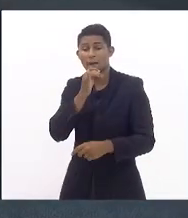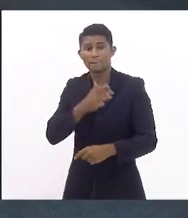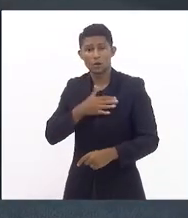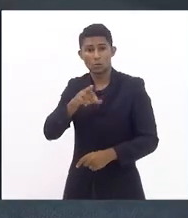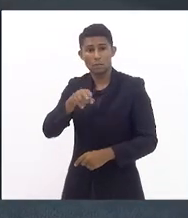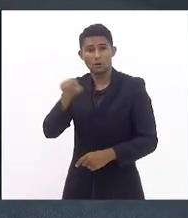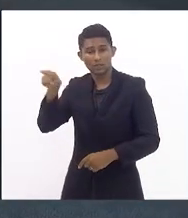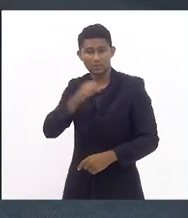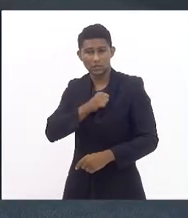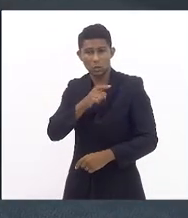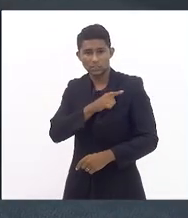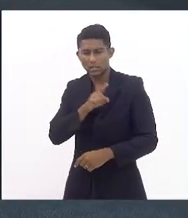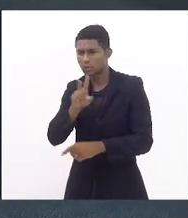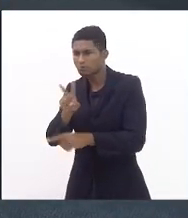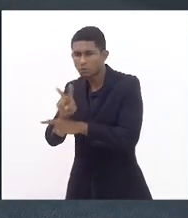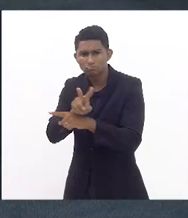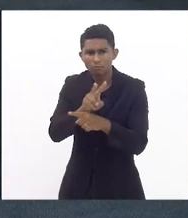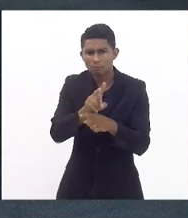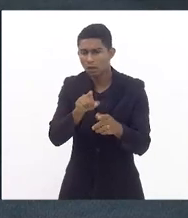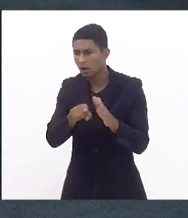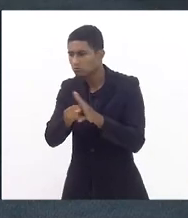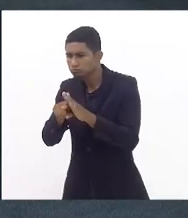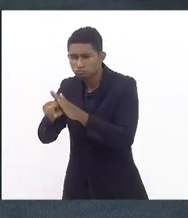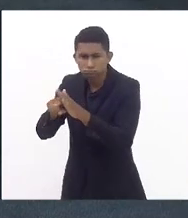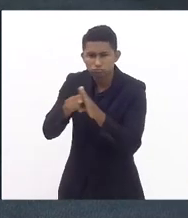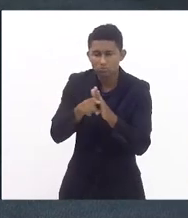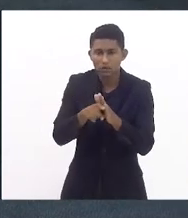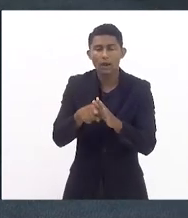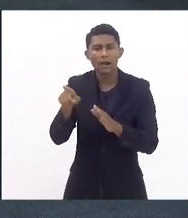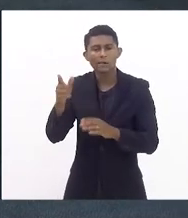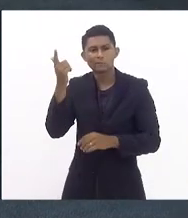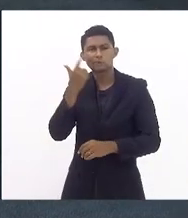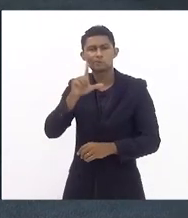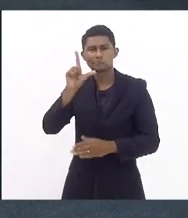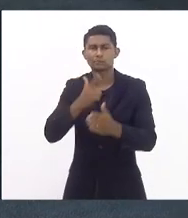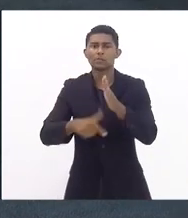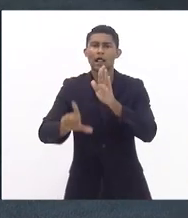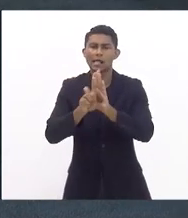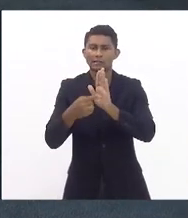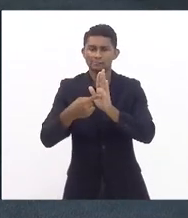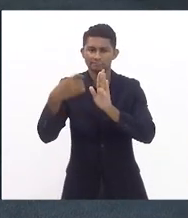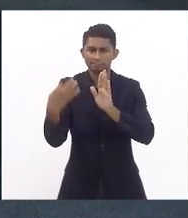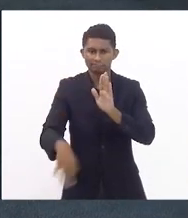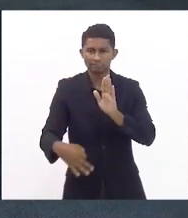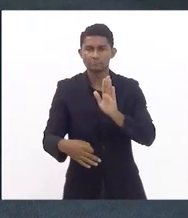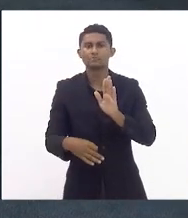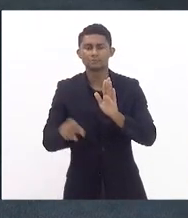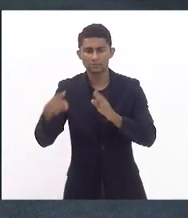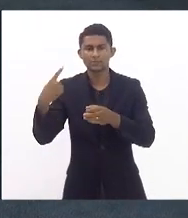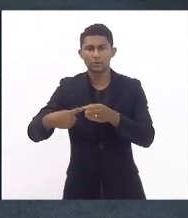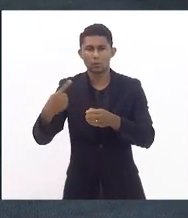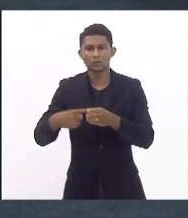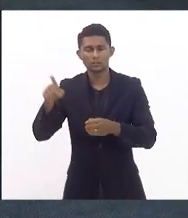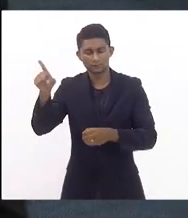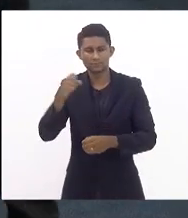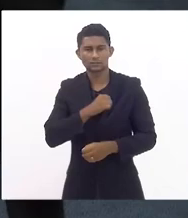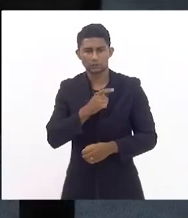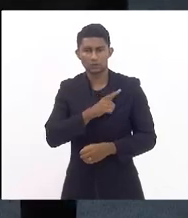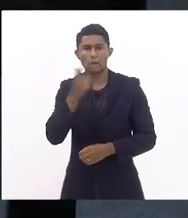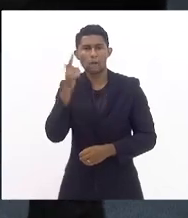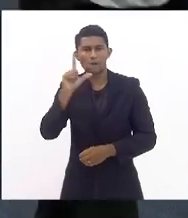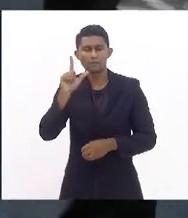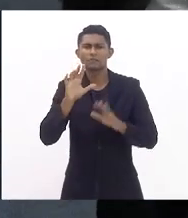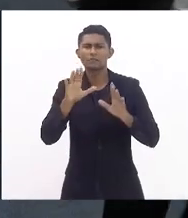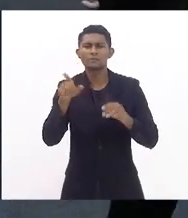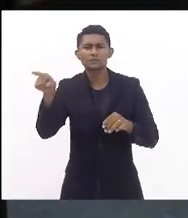em São Gonçalo, conseguiu fazer com que a lei prevalecesse naquele município. Mas junto com as